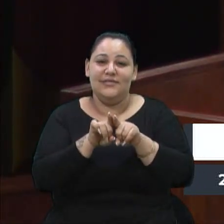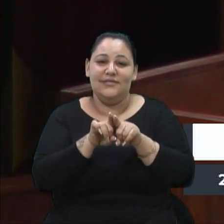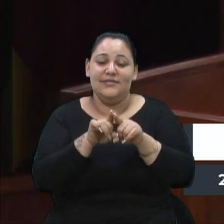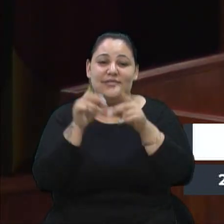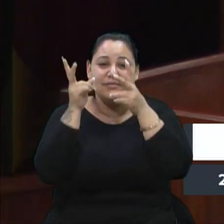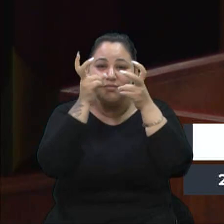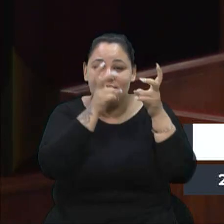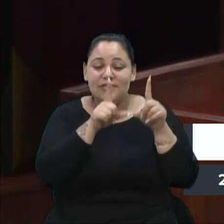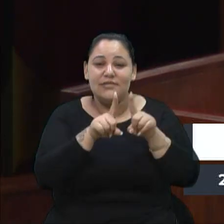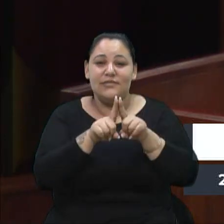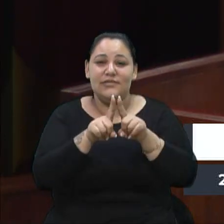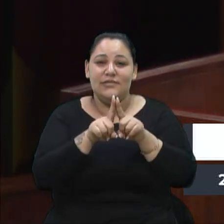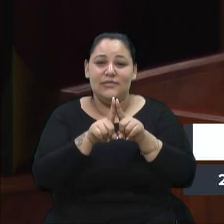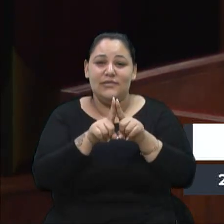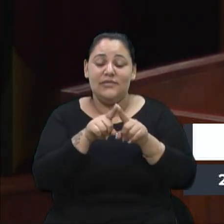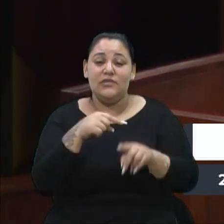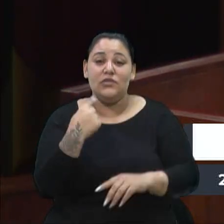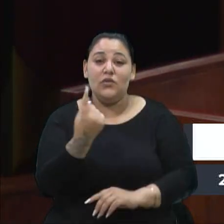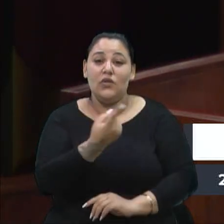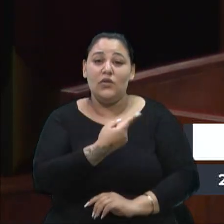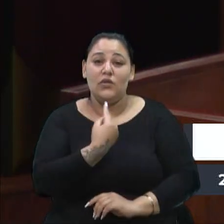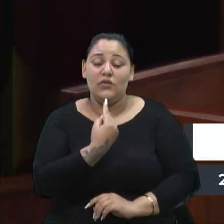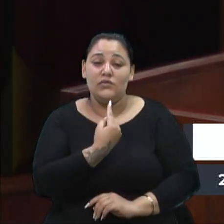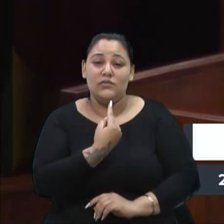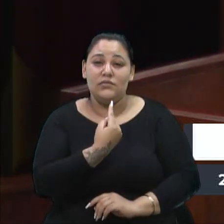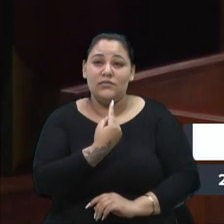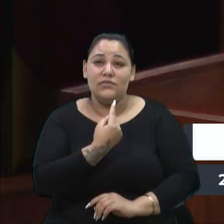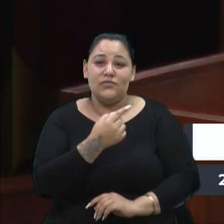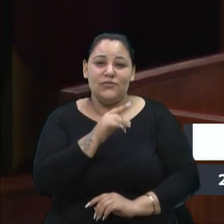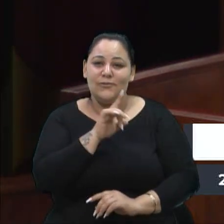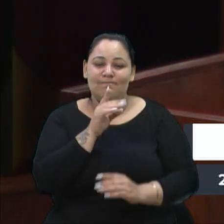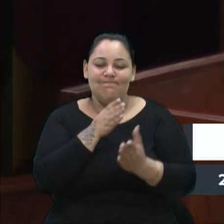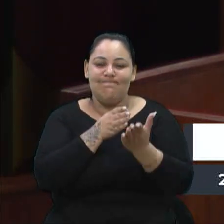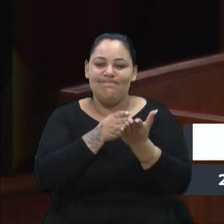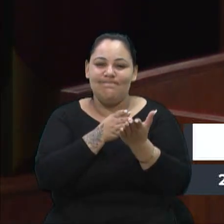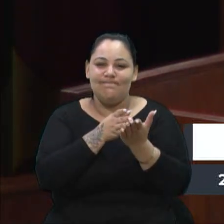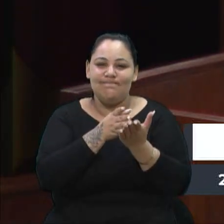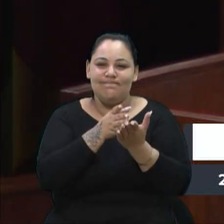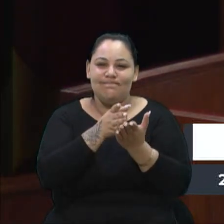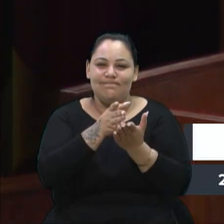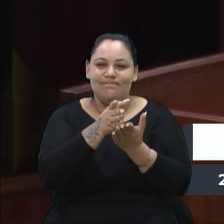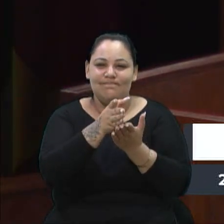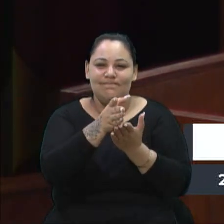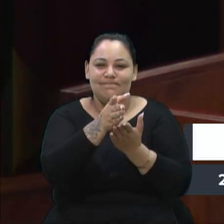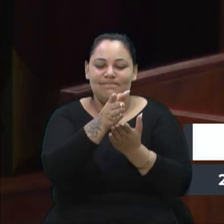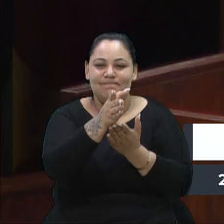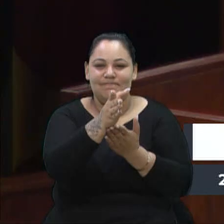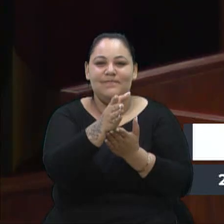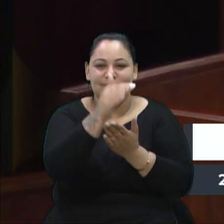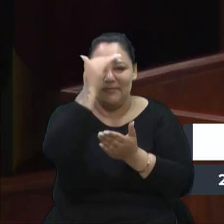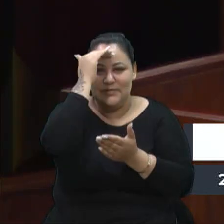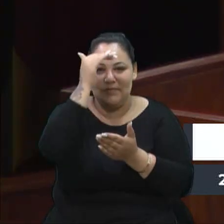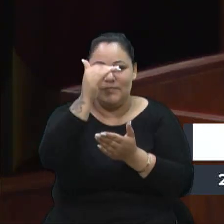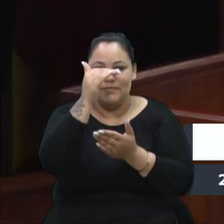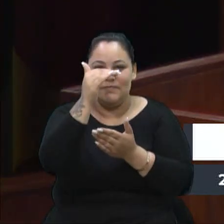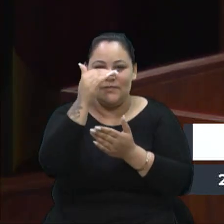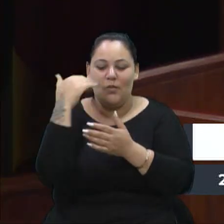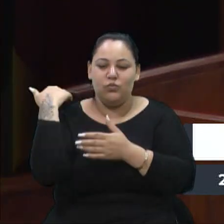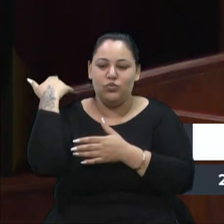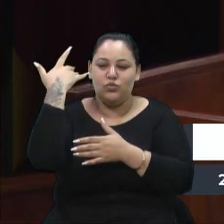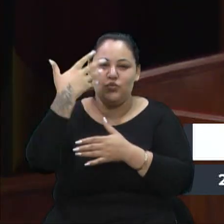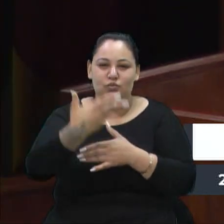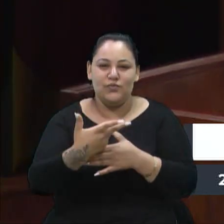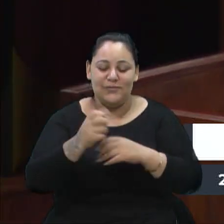percebe também que nós não fomos fiéis ao legado herdado por esses heróis, que dedicaram